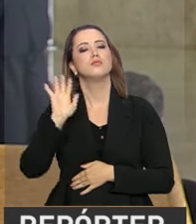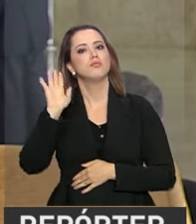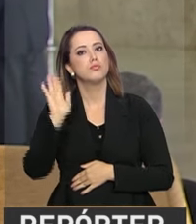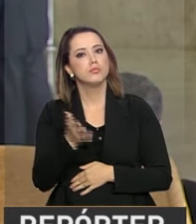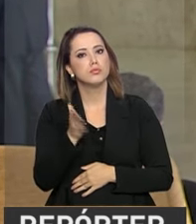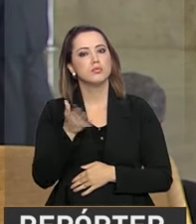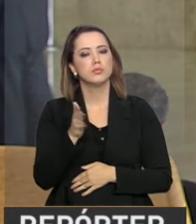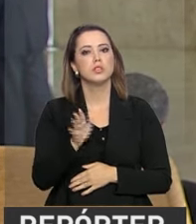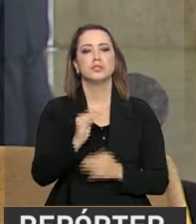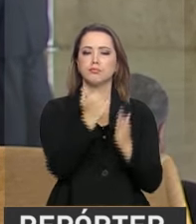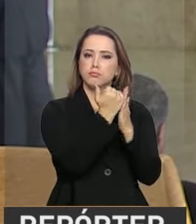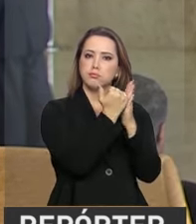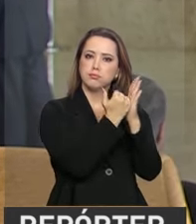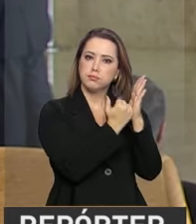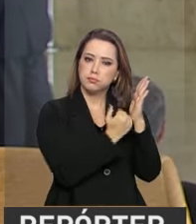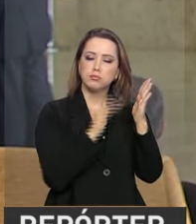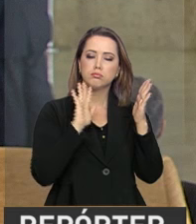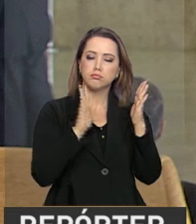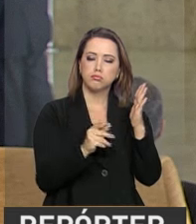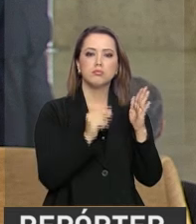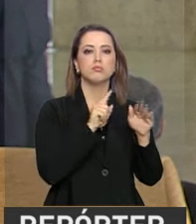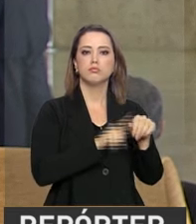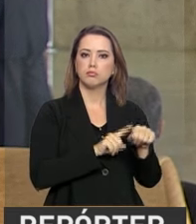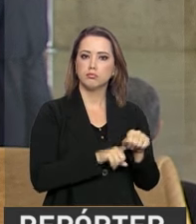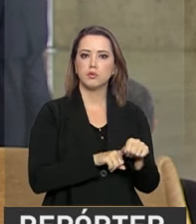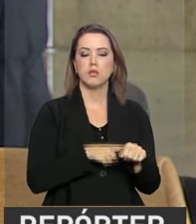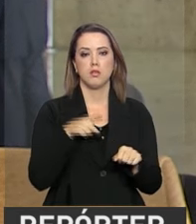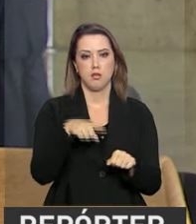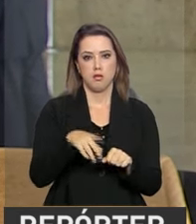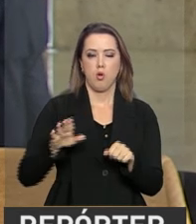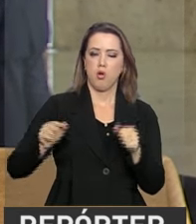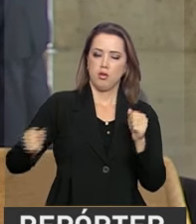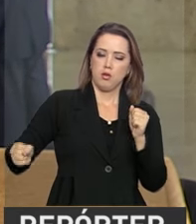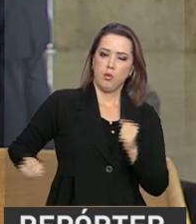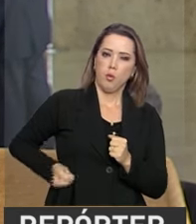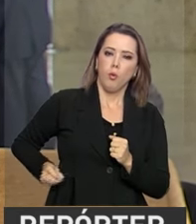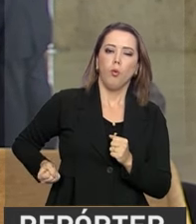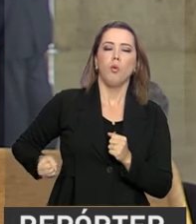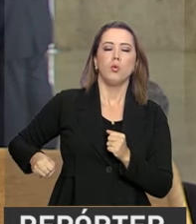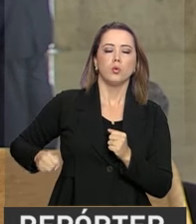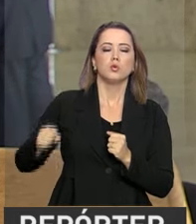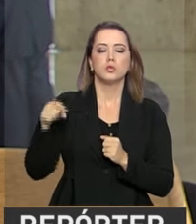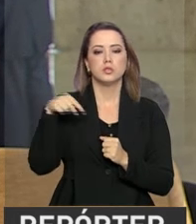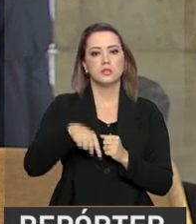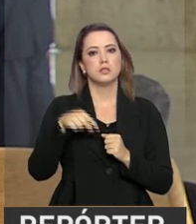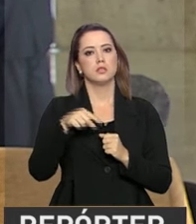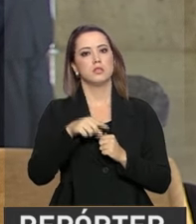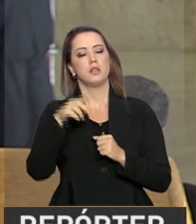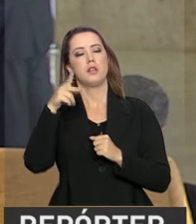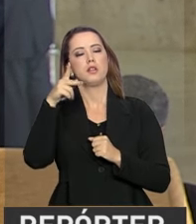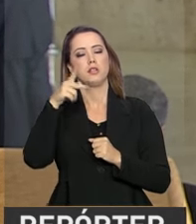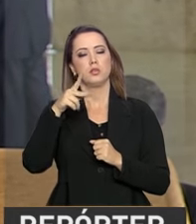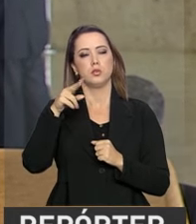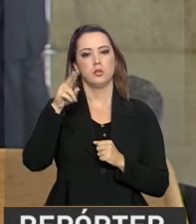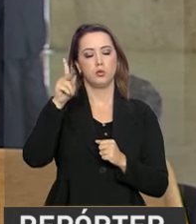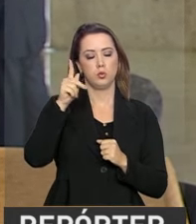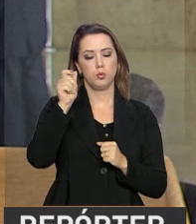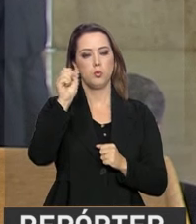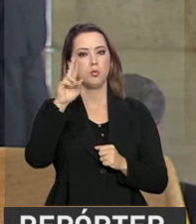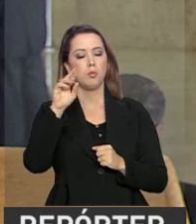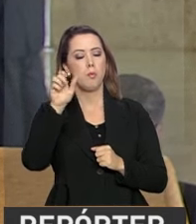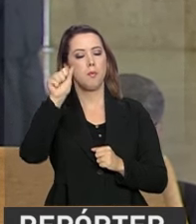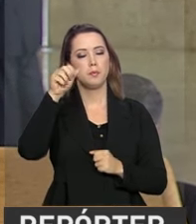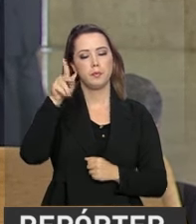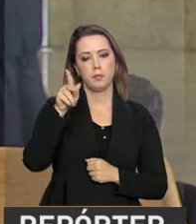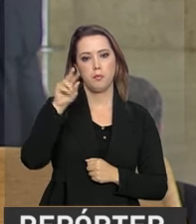já cumpriu agenda. Agora há pouco ele recebeu aí o chanceler do Paraguai, Eládio Loizaga, aqui no Palácio do Planalto. À tarde,